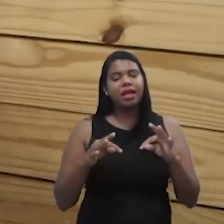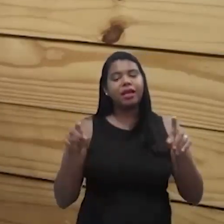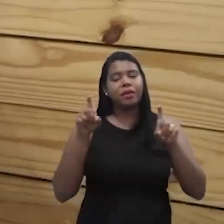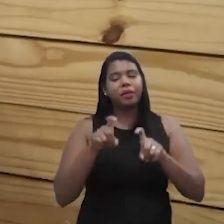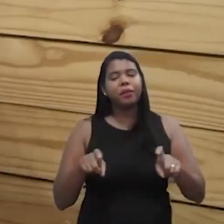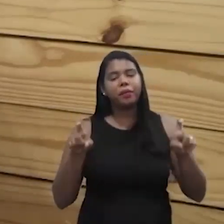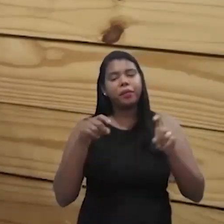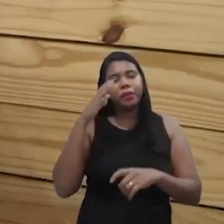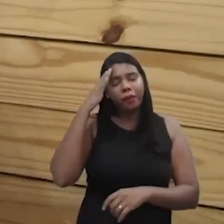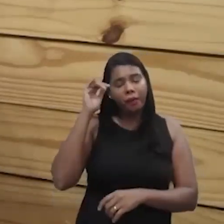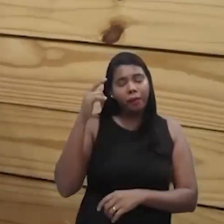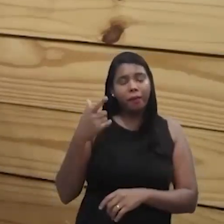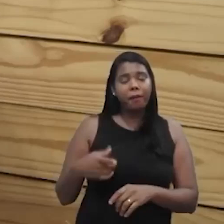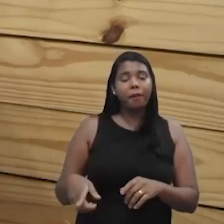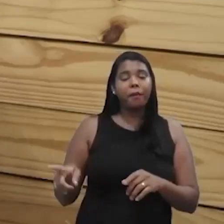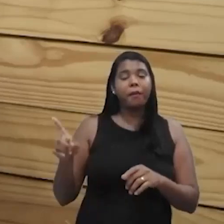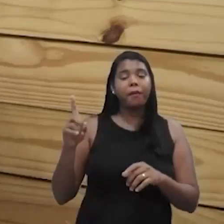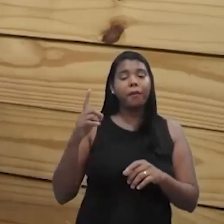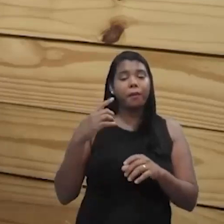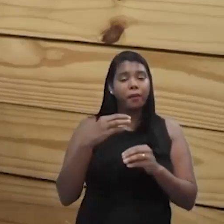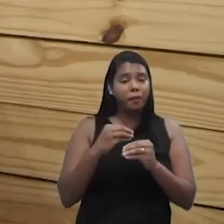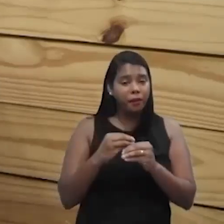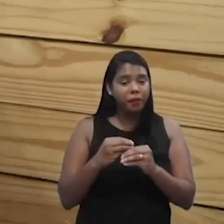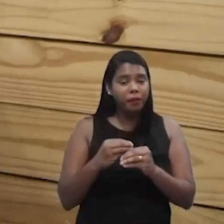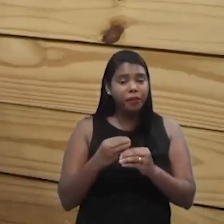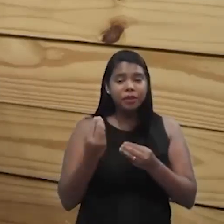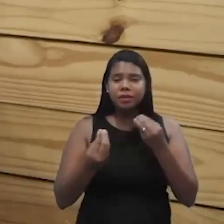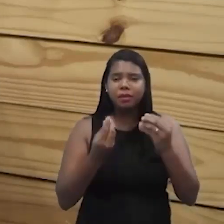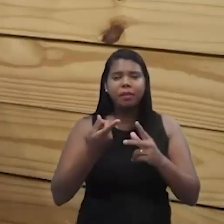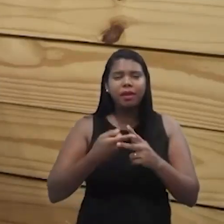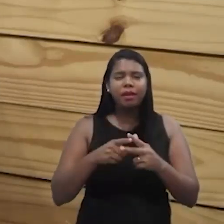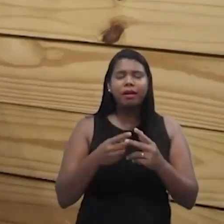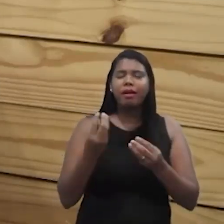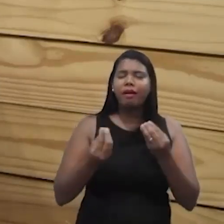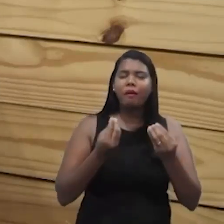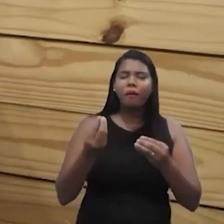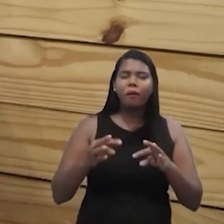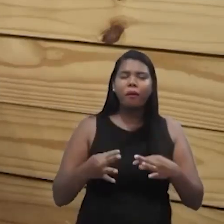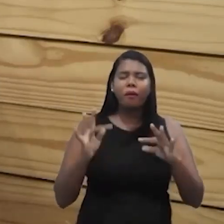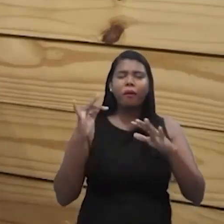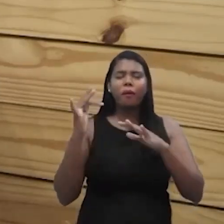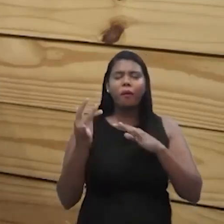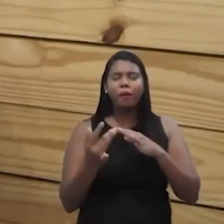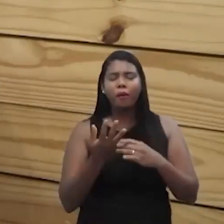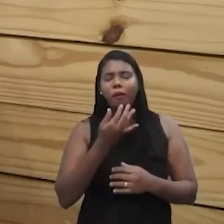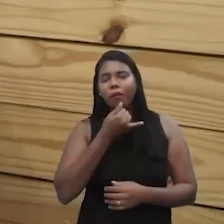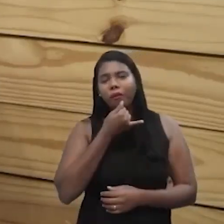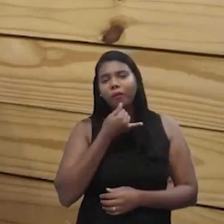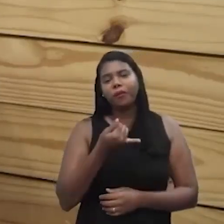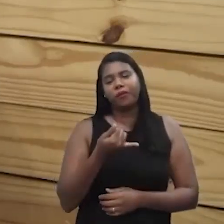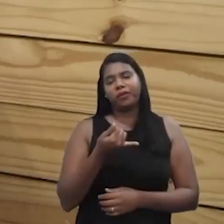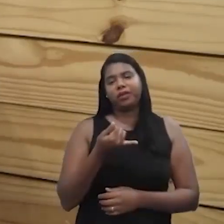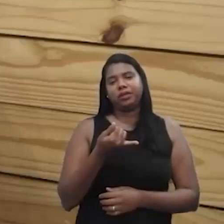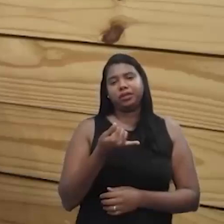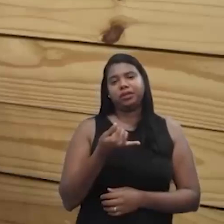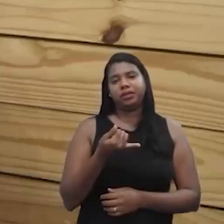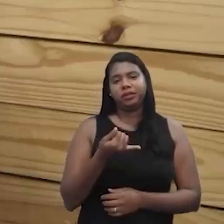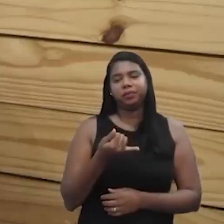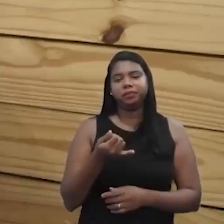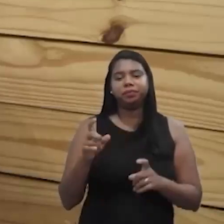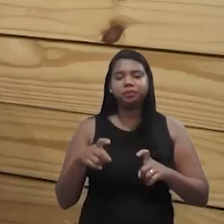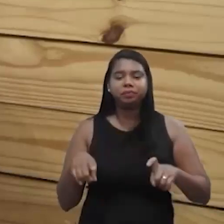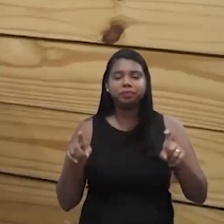outra função que ele possa vir exercer, ele saber usar as ferramentas que estão aí disponíveis. Isso é fato,